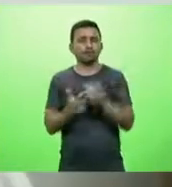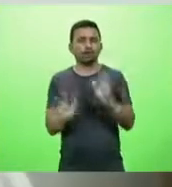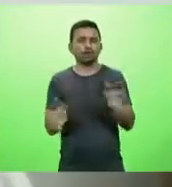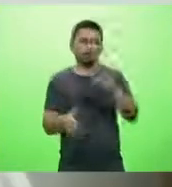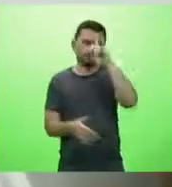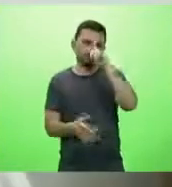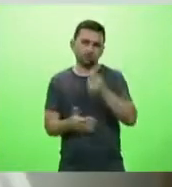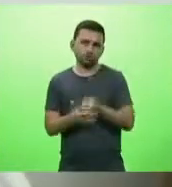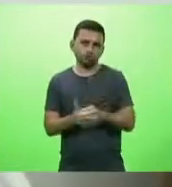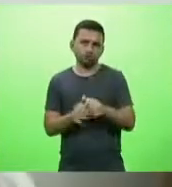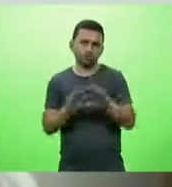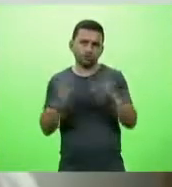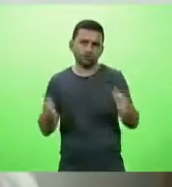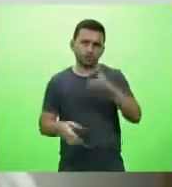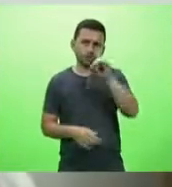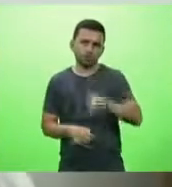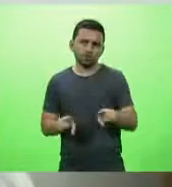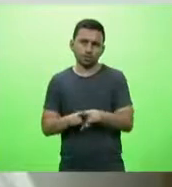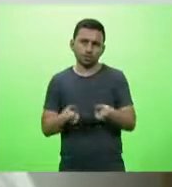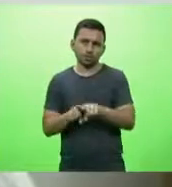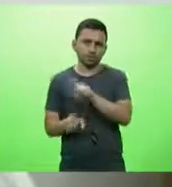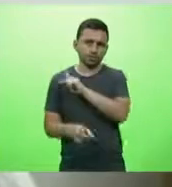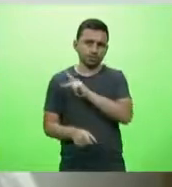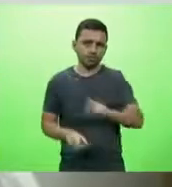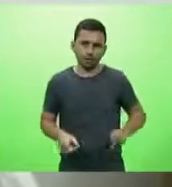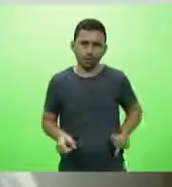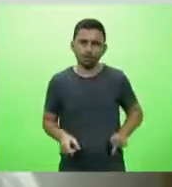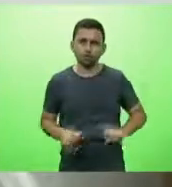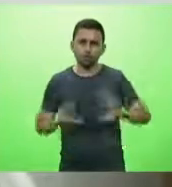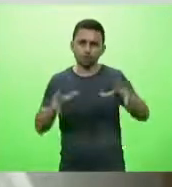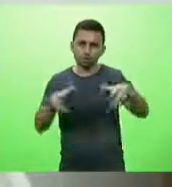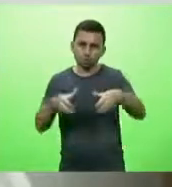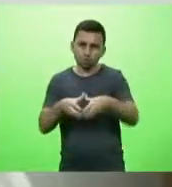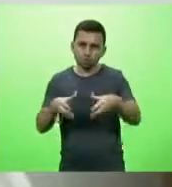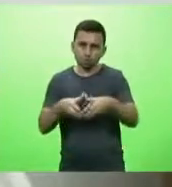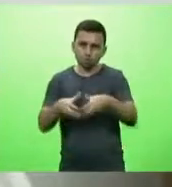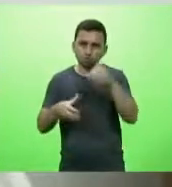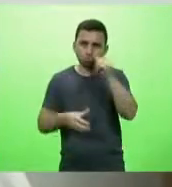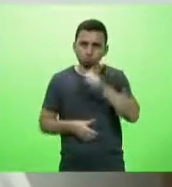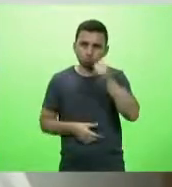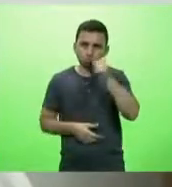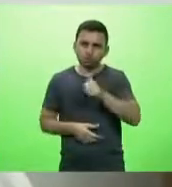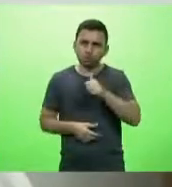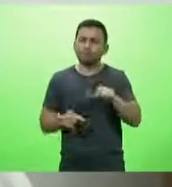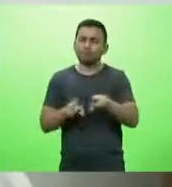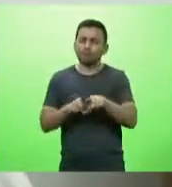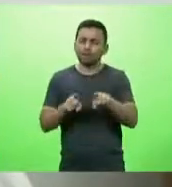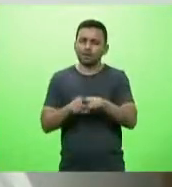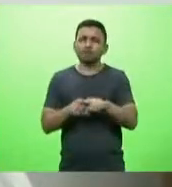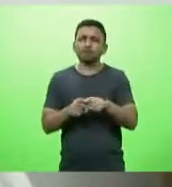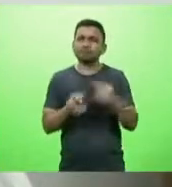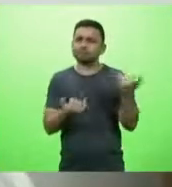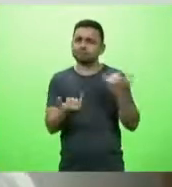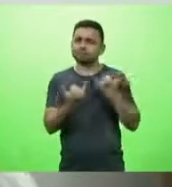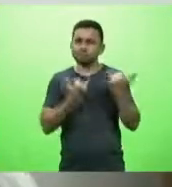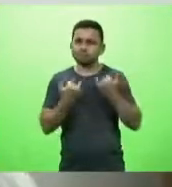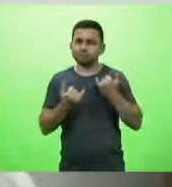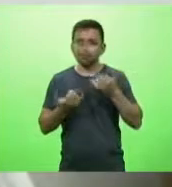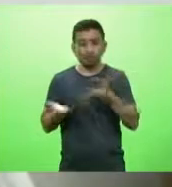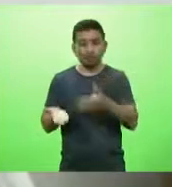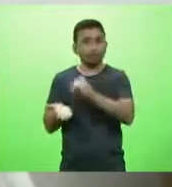mesa diretora e do nosso presidente e da bancada feminina. Ainda assim, recebemos a informação de que o secretário